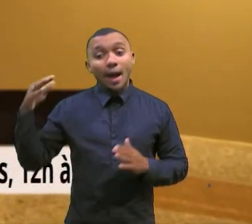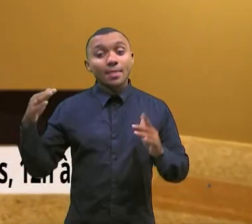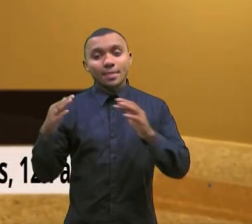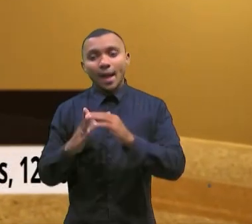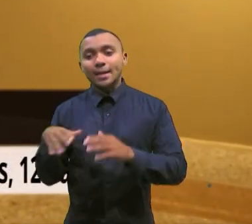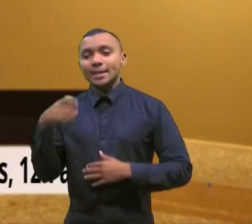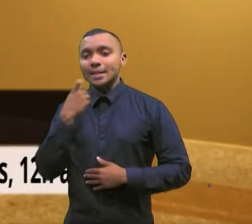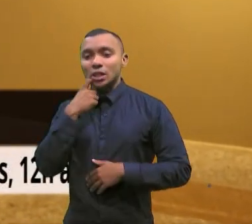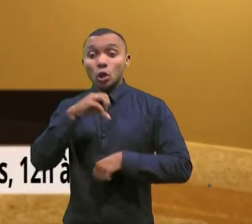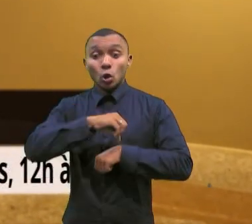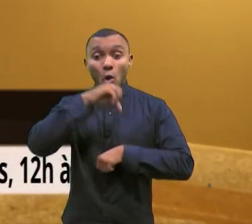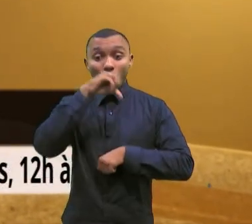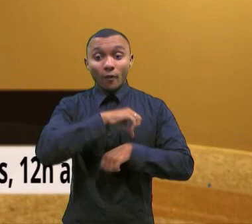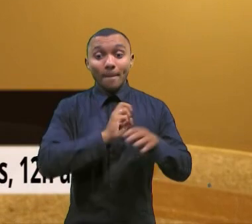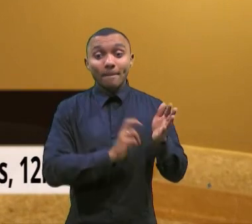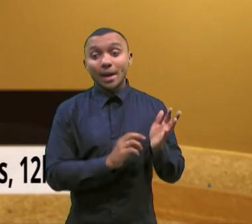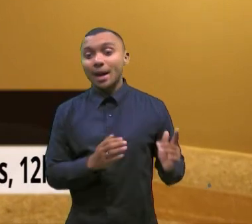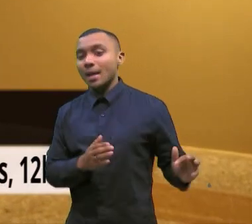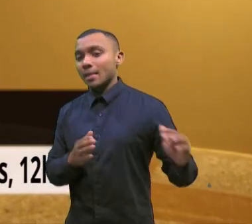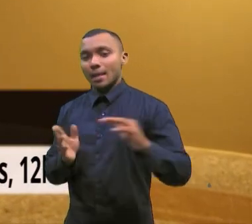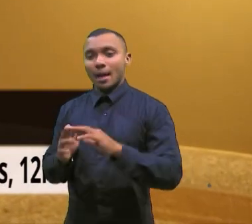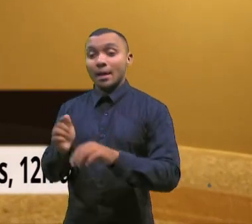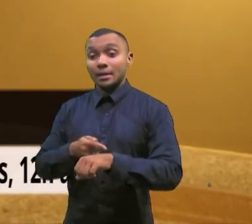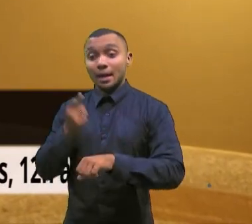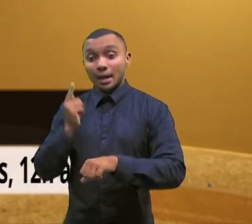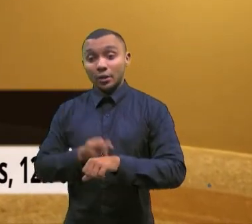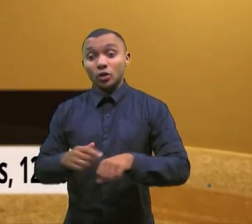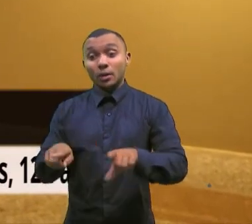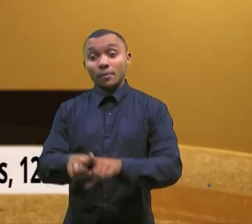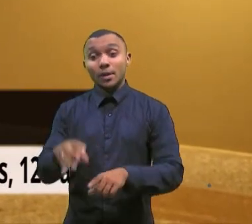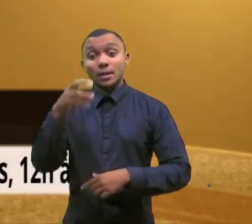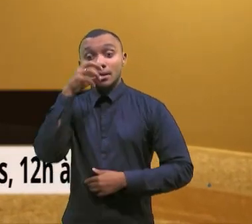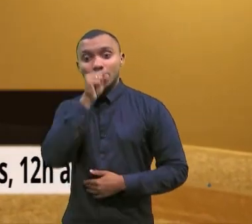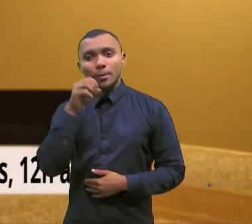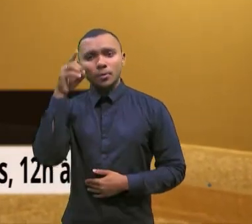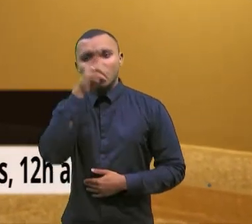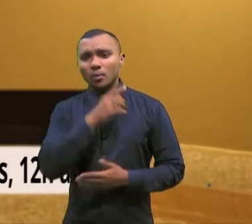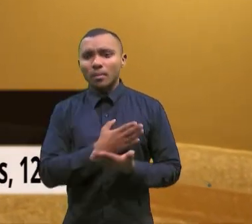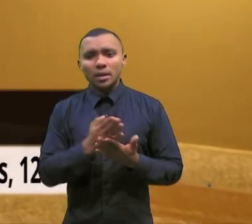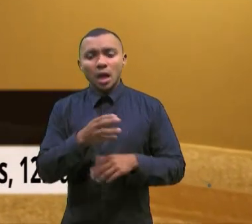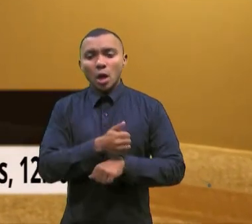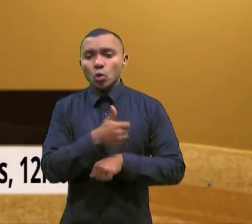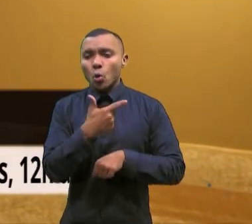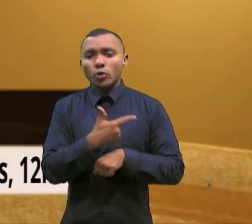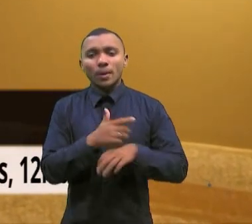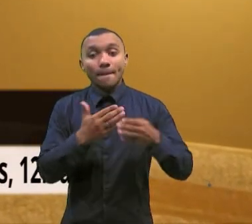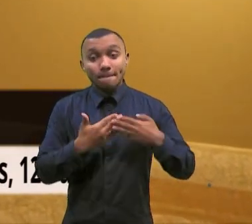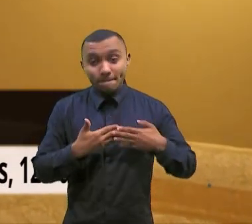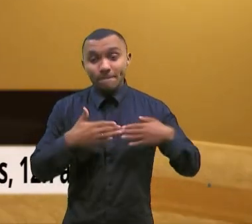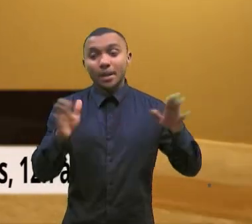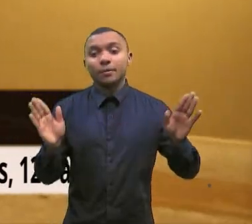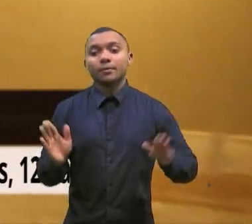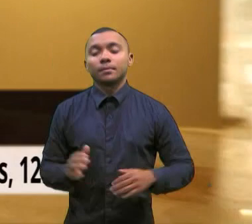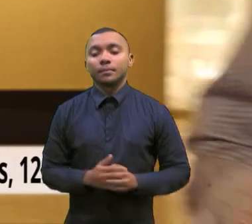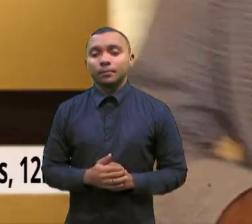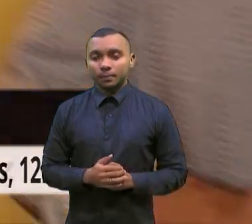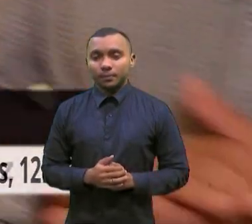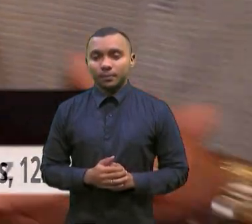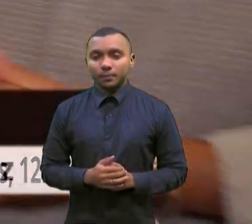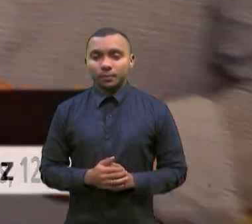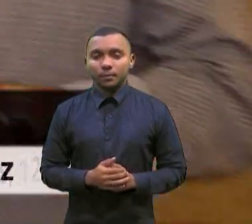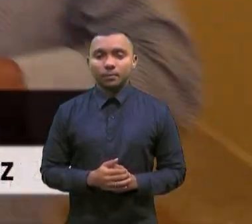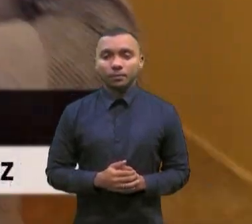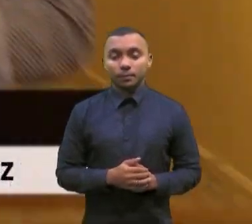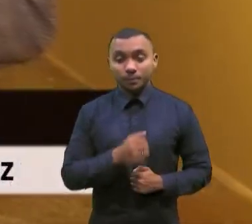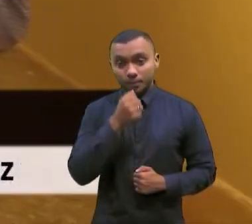às 19 horas, e aos sábados e domingos abre de meio-dia às 18 horas. É, tá aparecendo aí na tela,